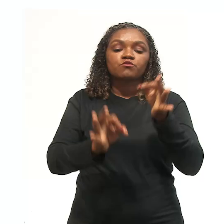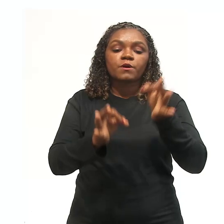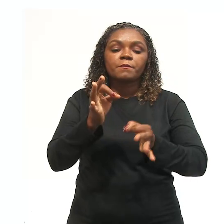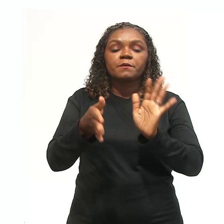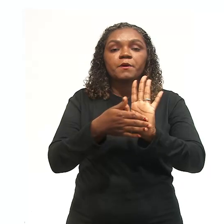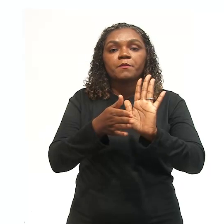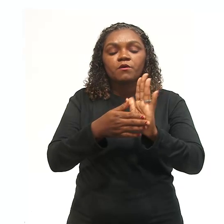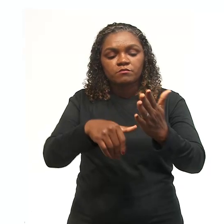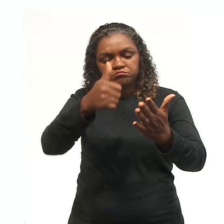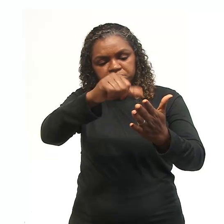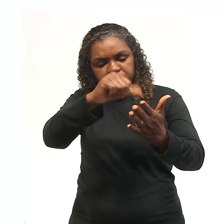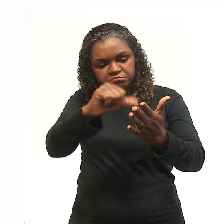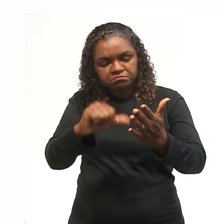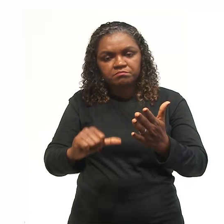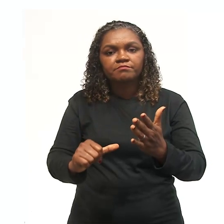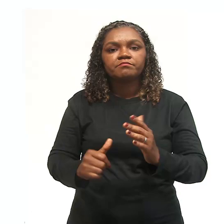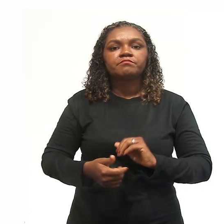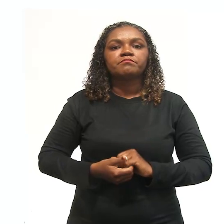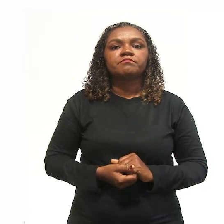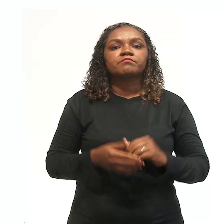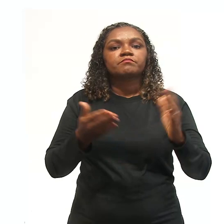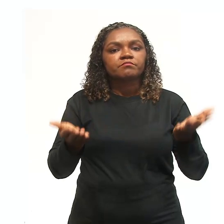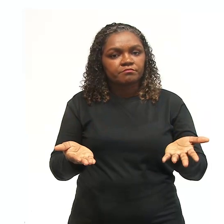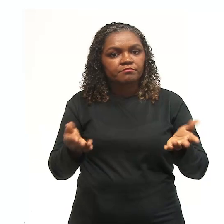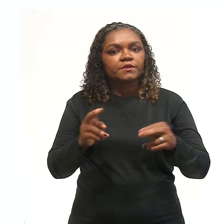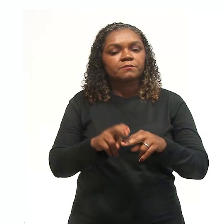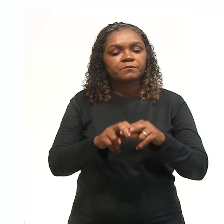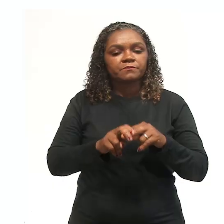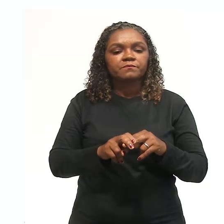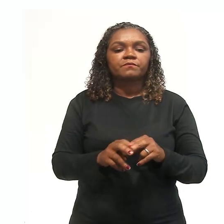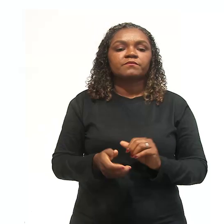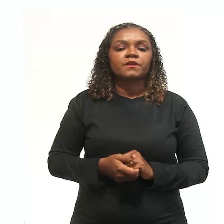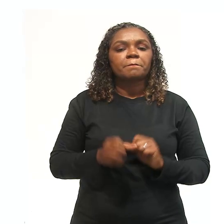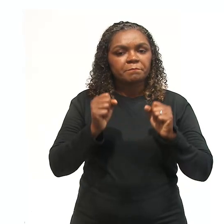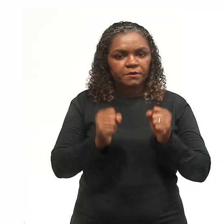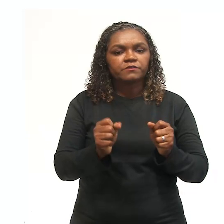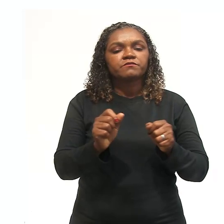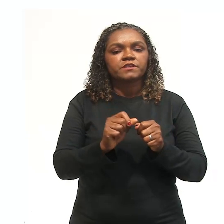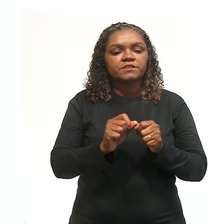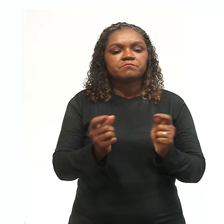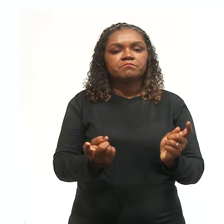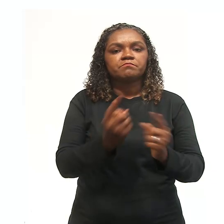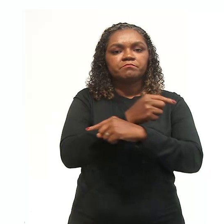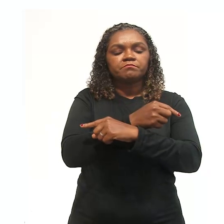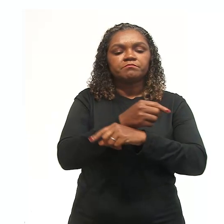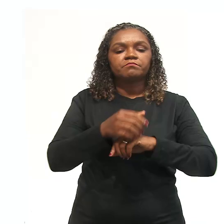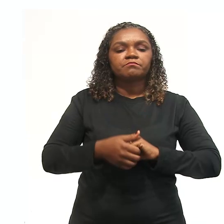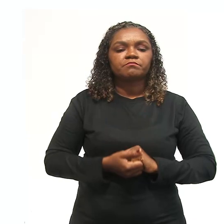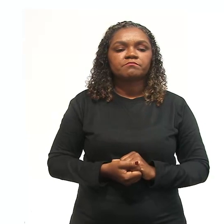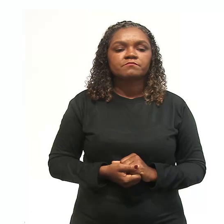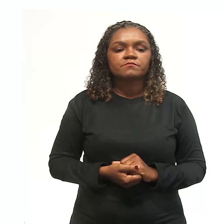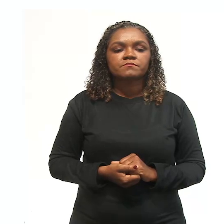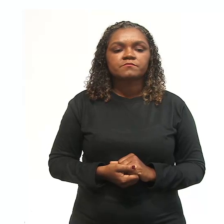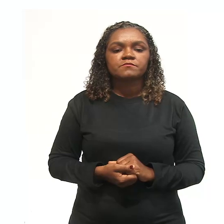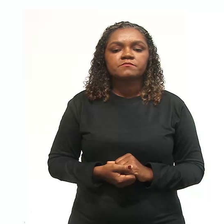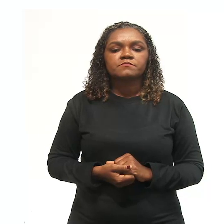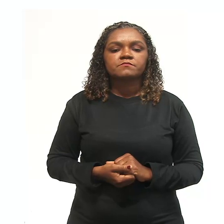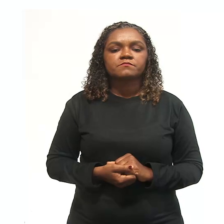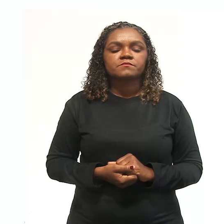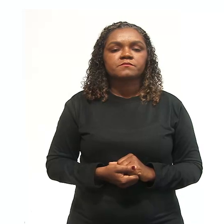das propostas, tudo bem? Aqui eu posso fazer essa diferenciação. Primeiro, eu nesse